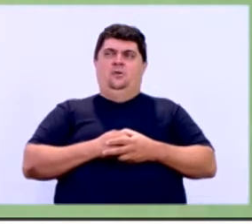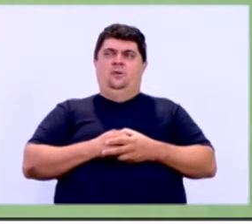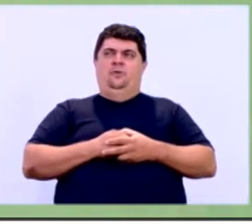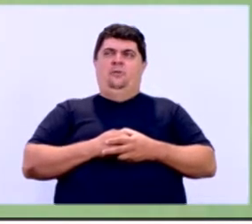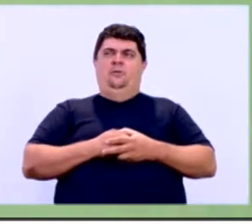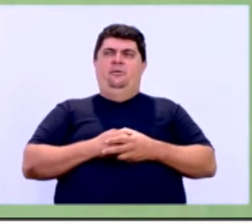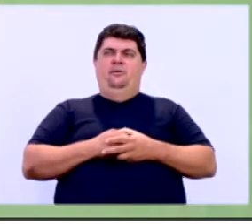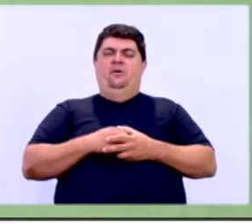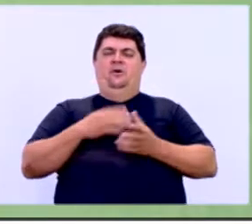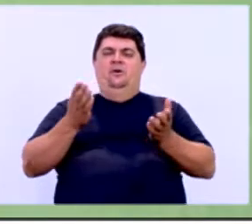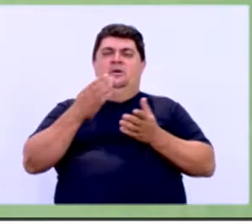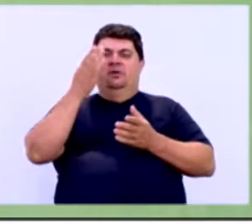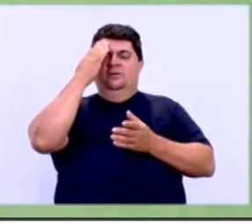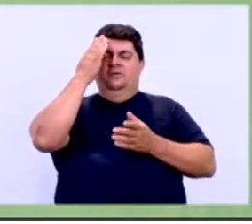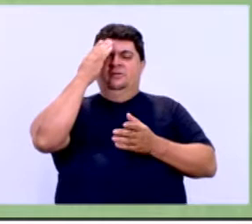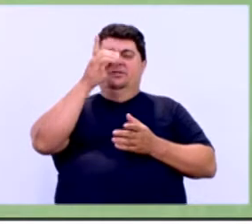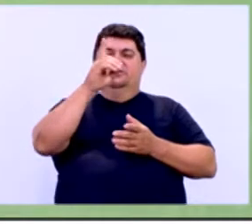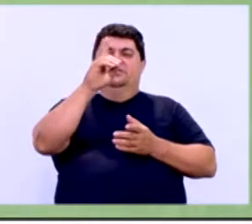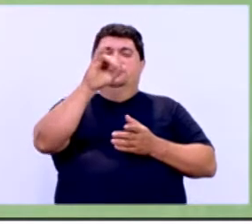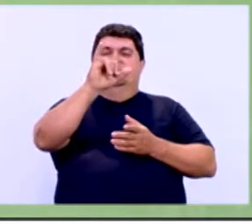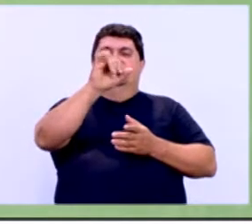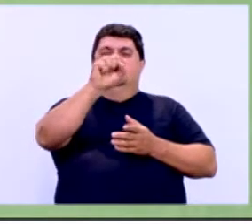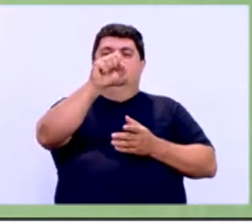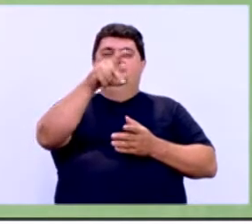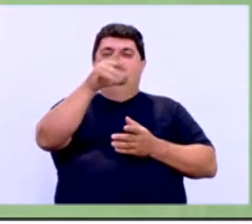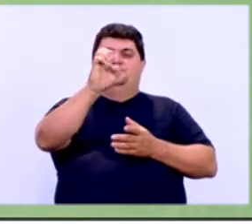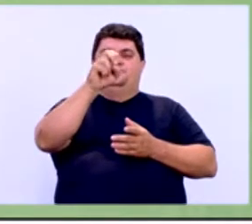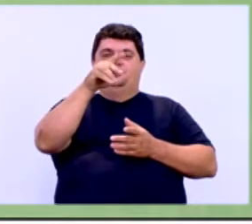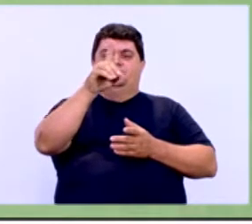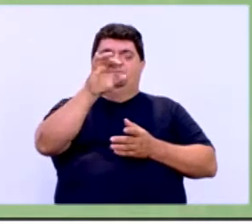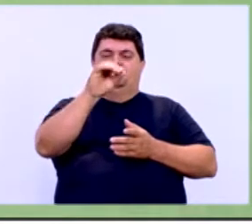Agora nós vamos entender o dispêndio de receita, né? Os